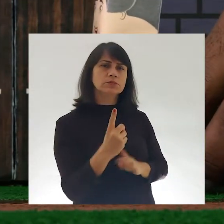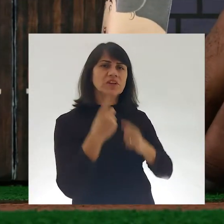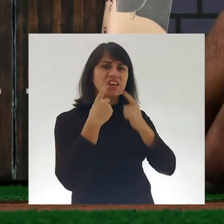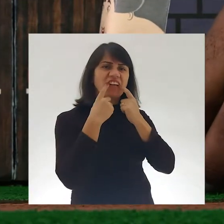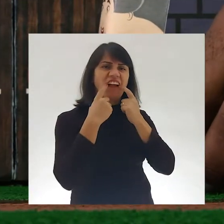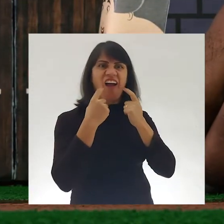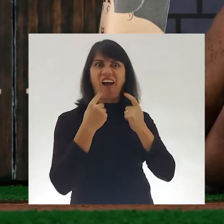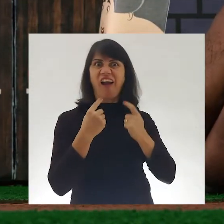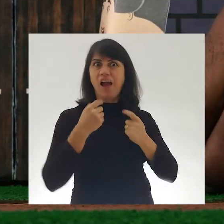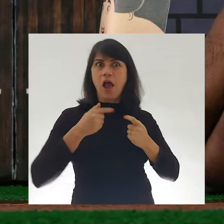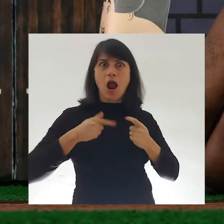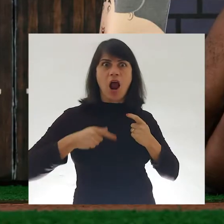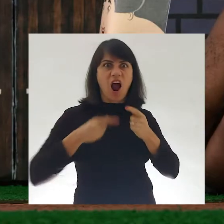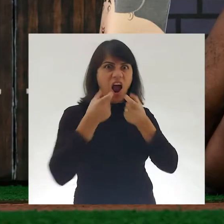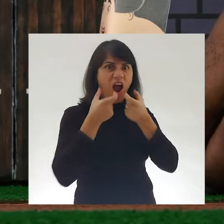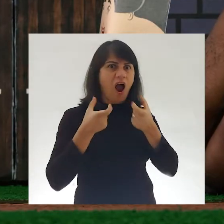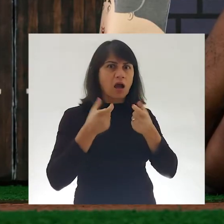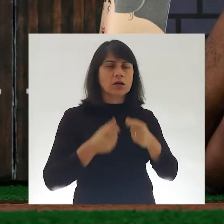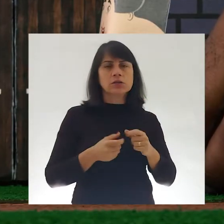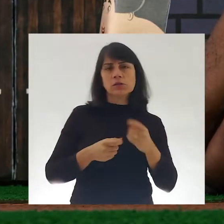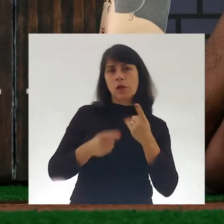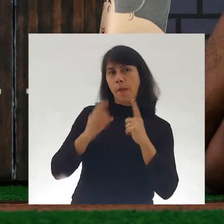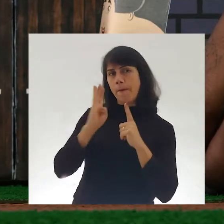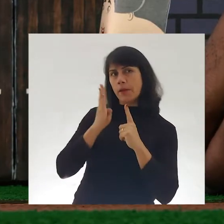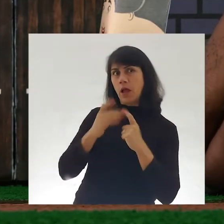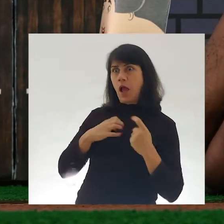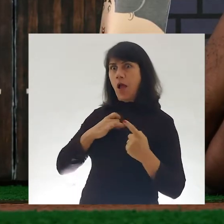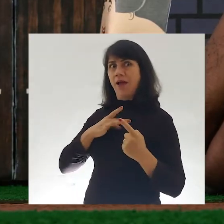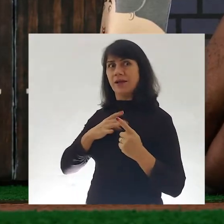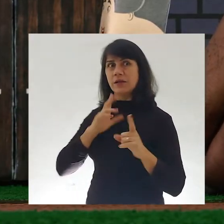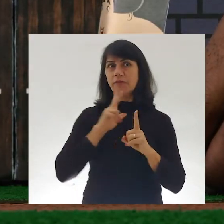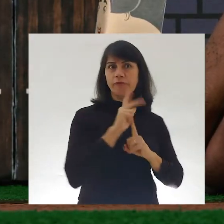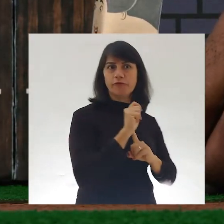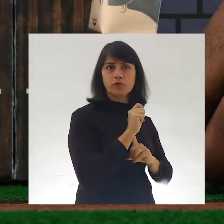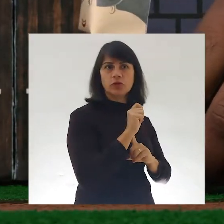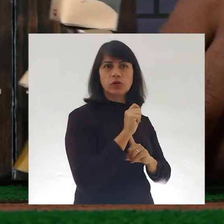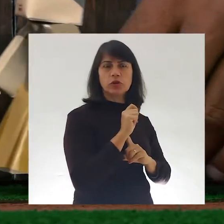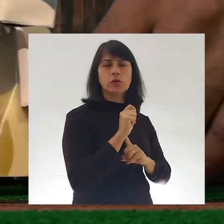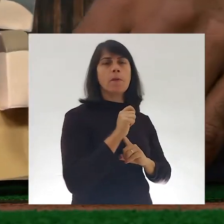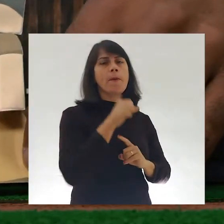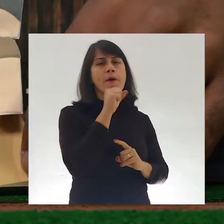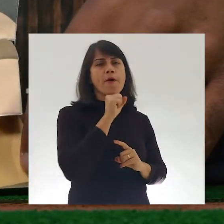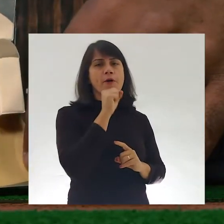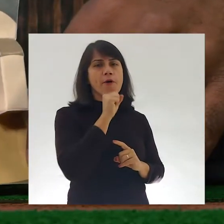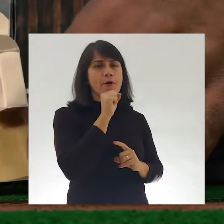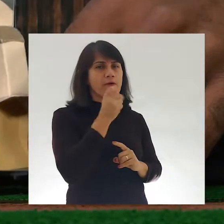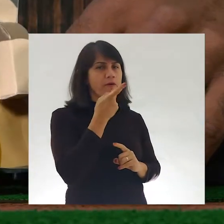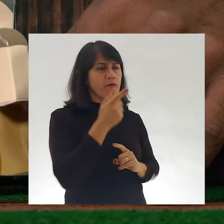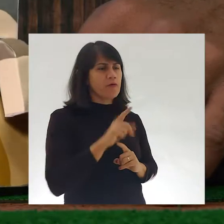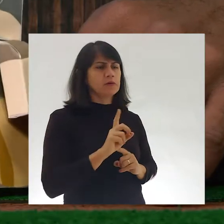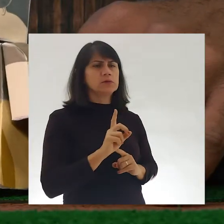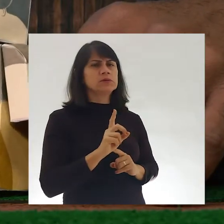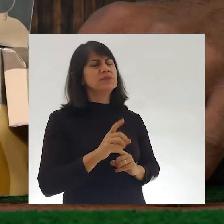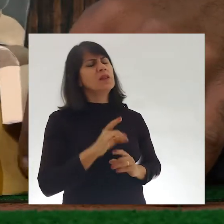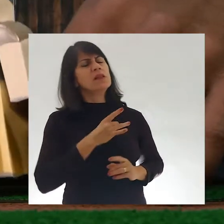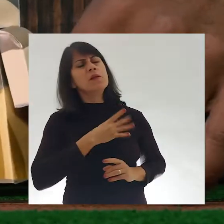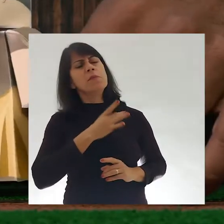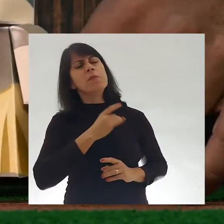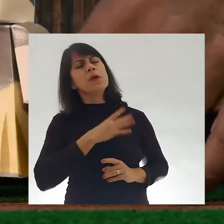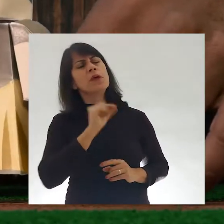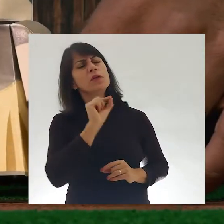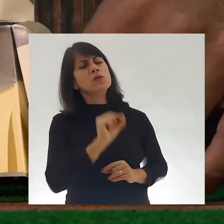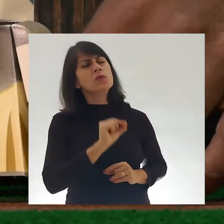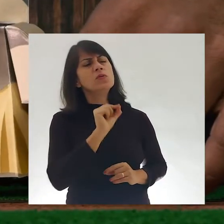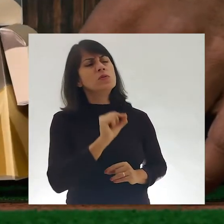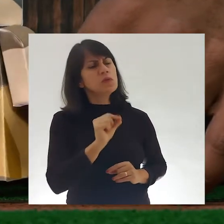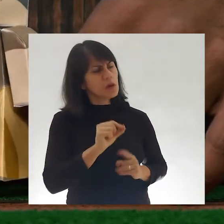tinha os dentes enormes. Beatriz ficou com medo e quis fugir, mas a senhora disse: Do que tens